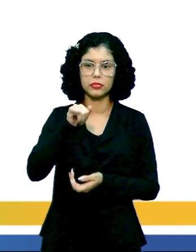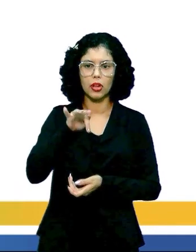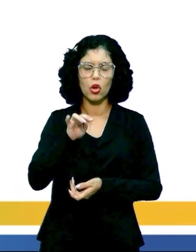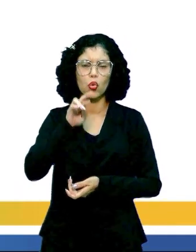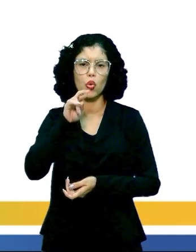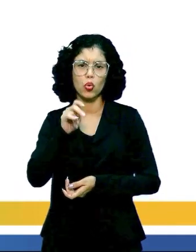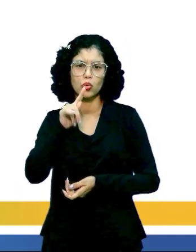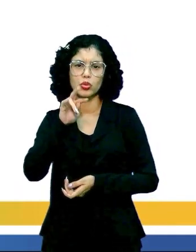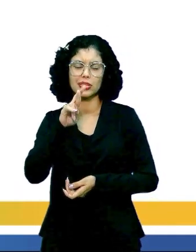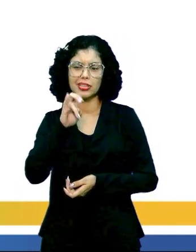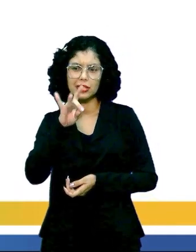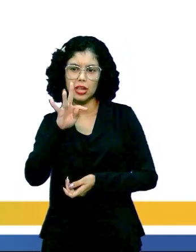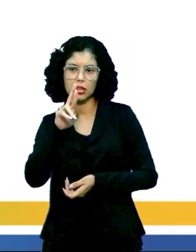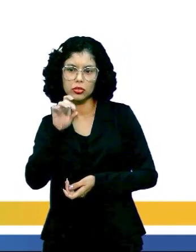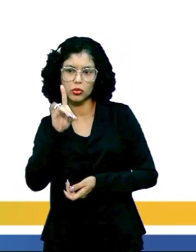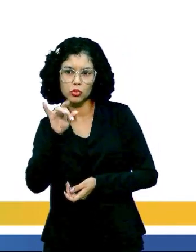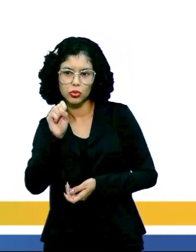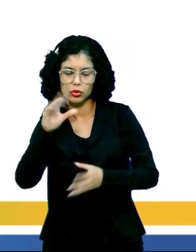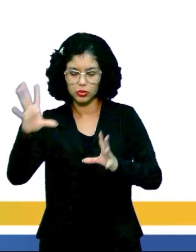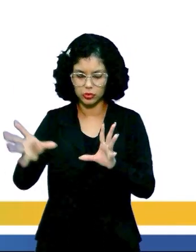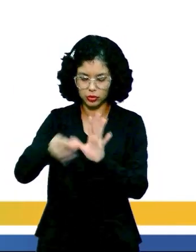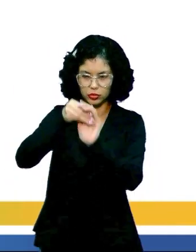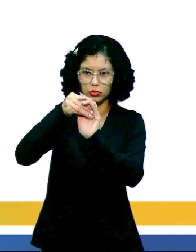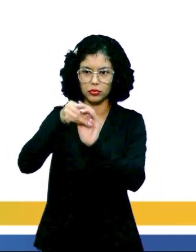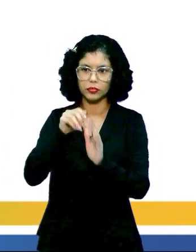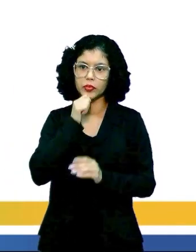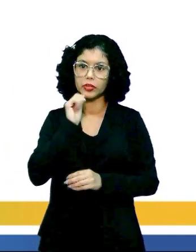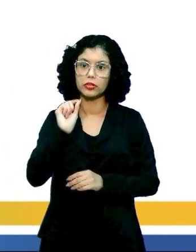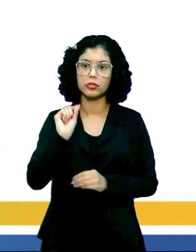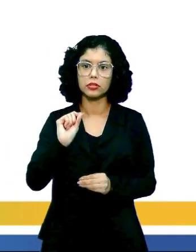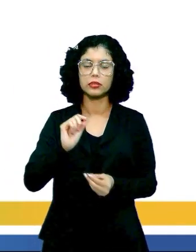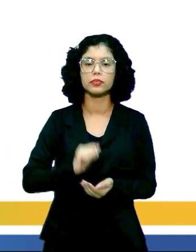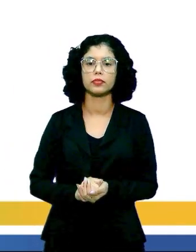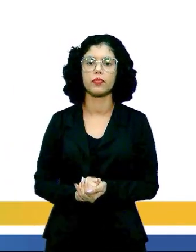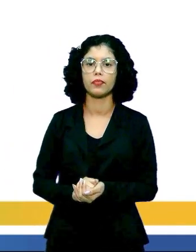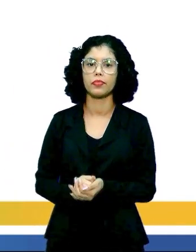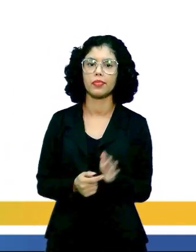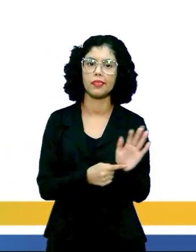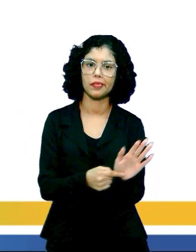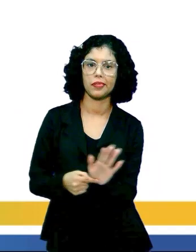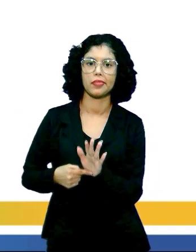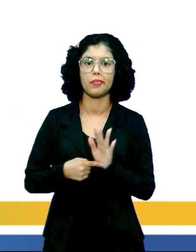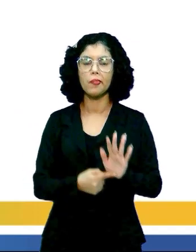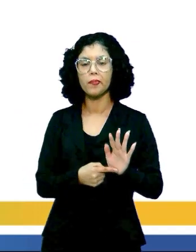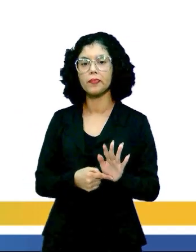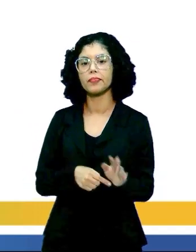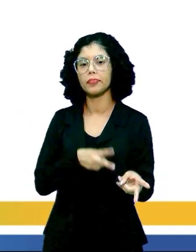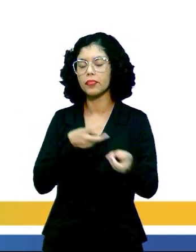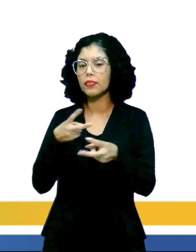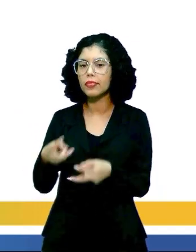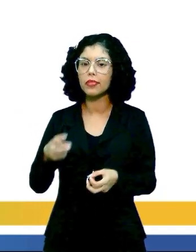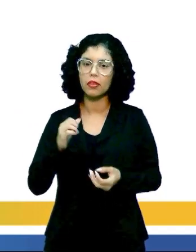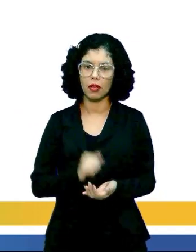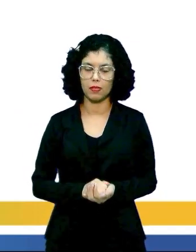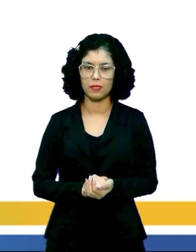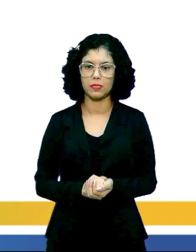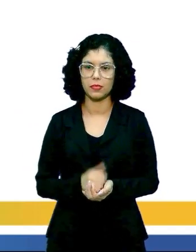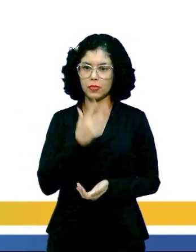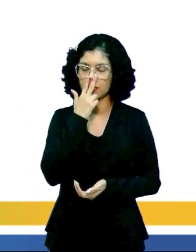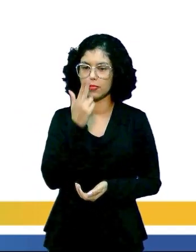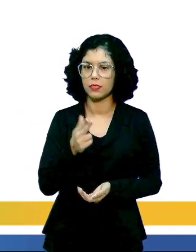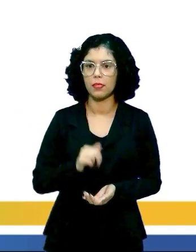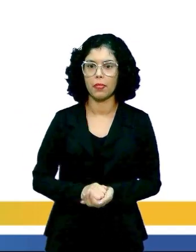incrustados, né? Os elétrons eles estavam anexados. Eu costumo dizer que o modelo de Thomson ele pode ser assemelhado a